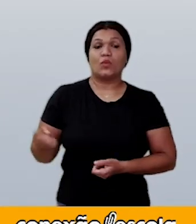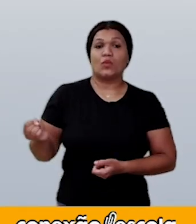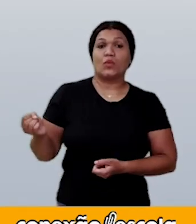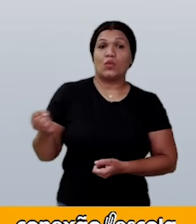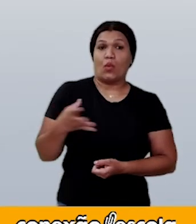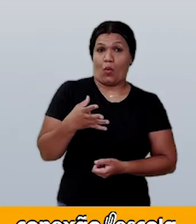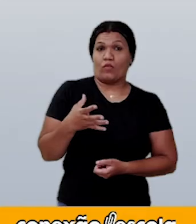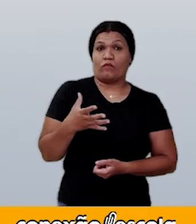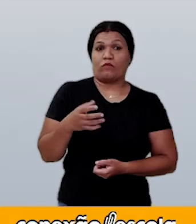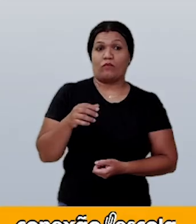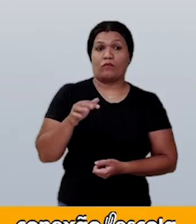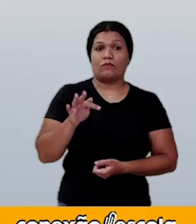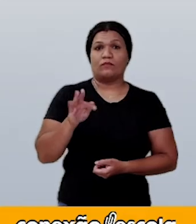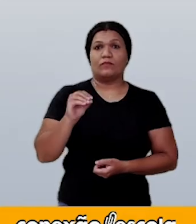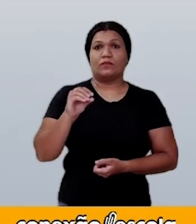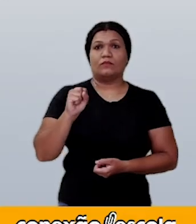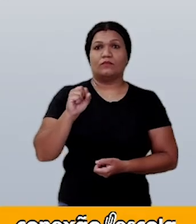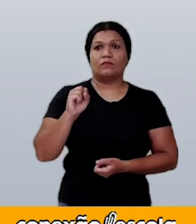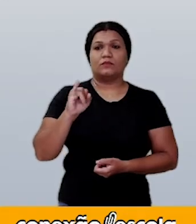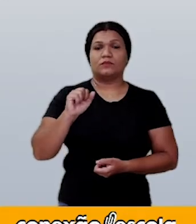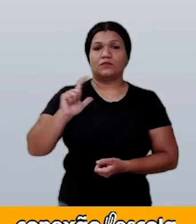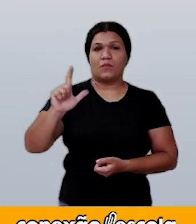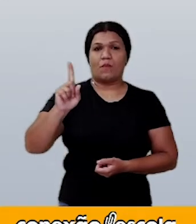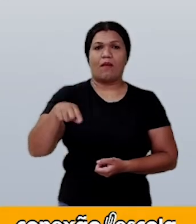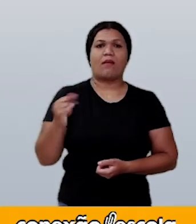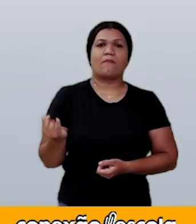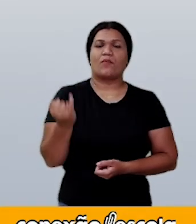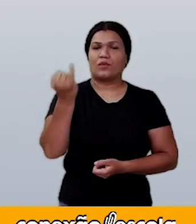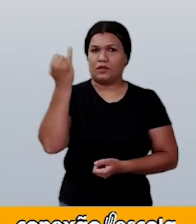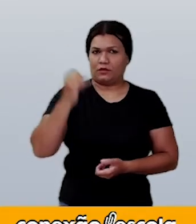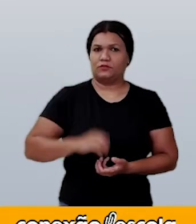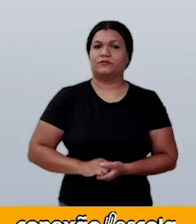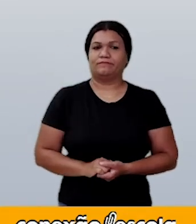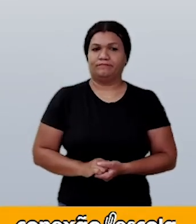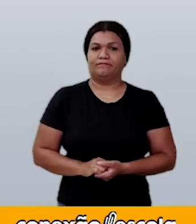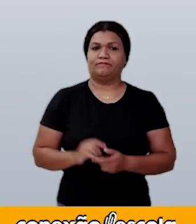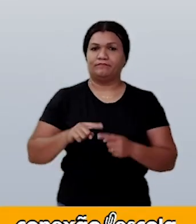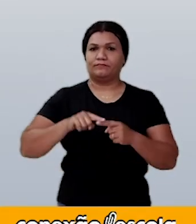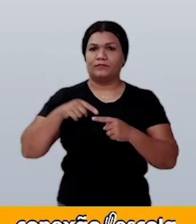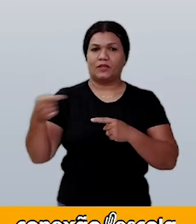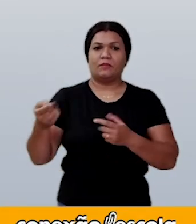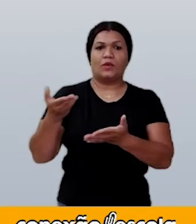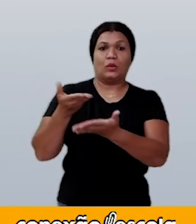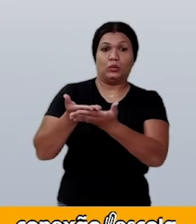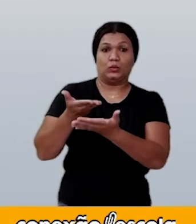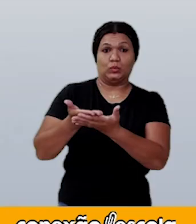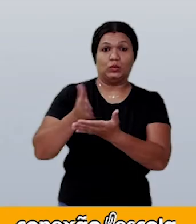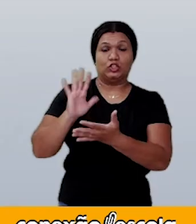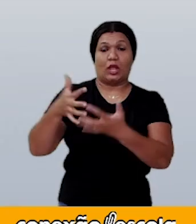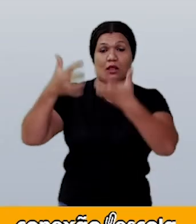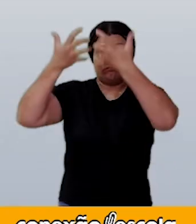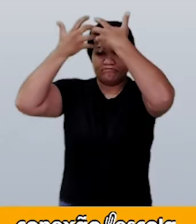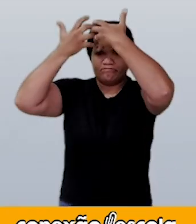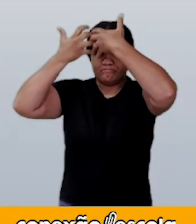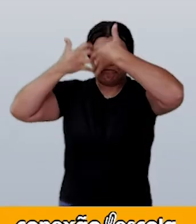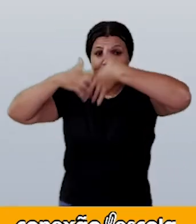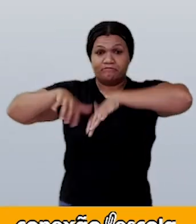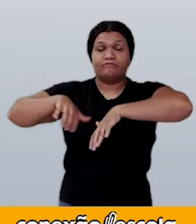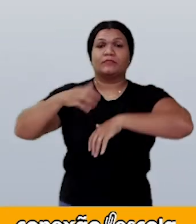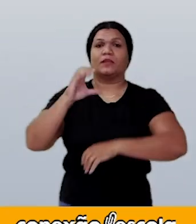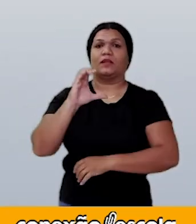novo fóssil é importante. Após estudar o crânio, os